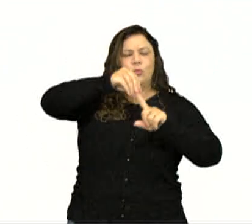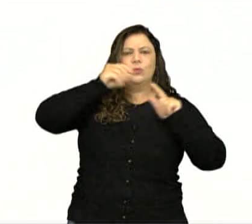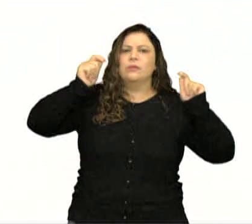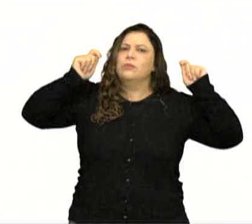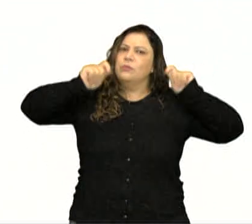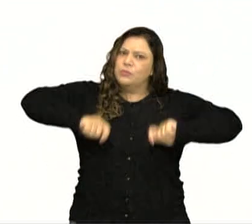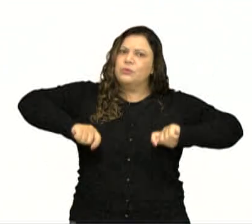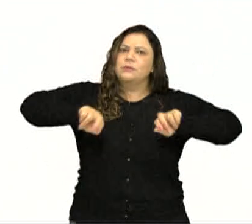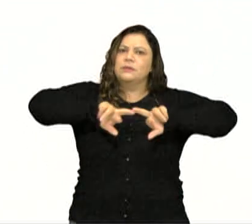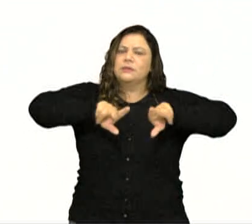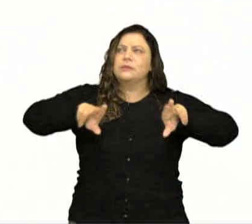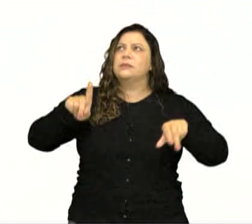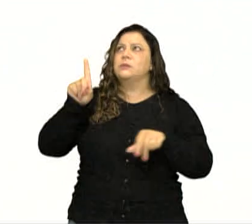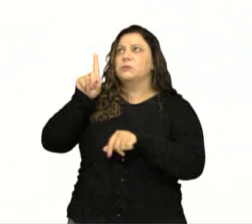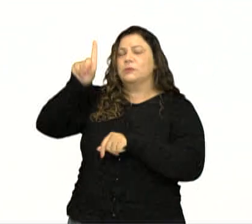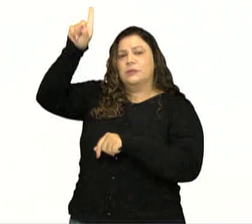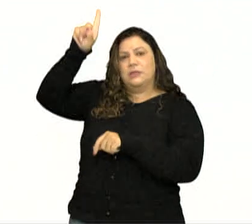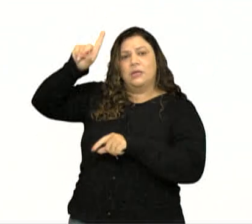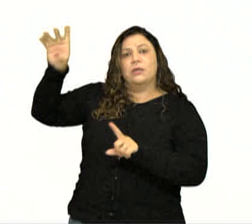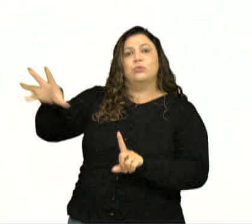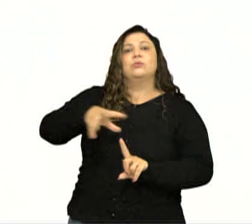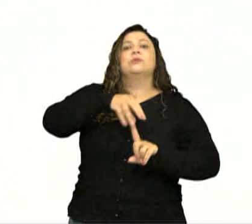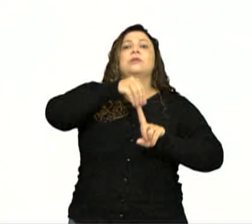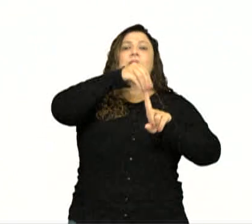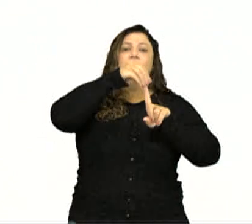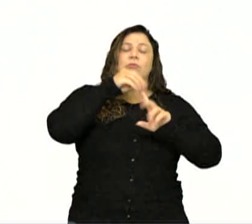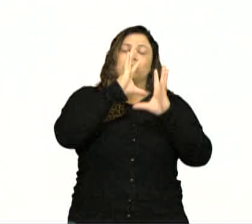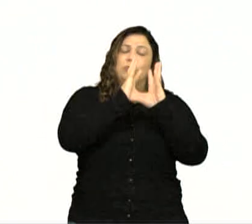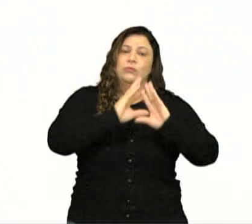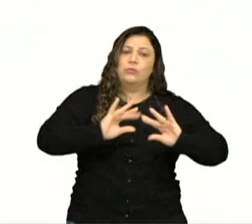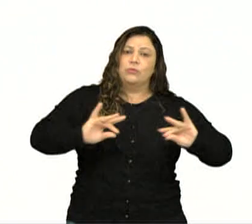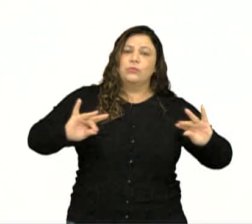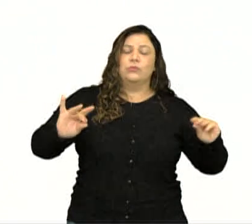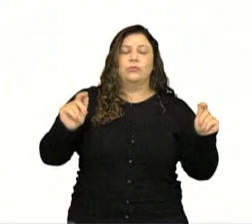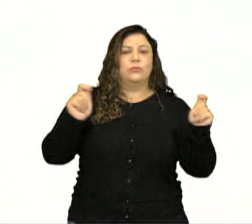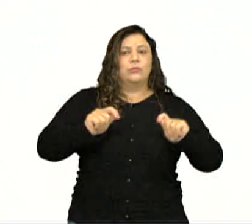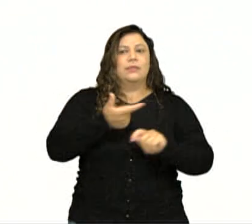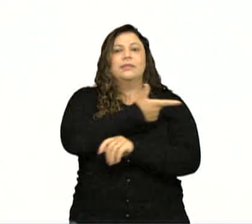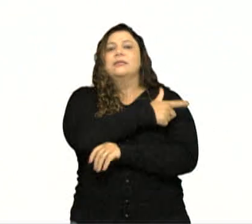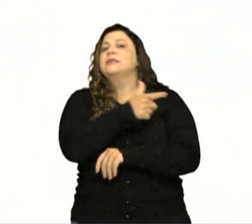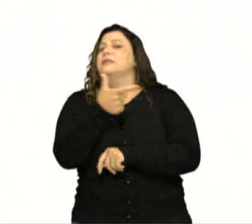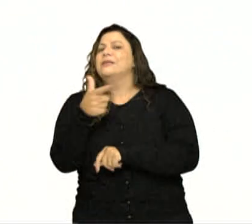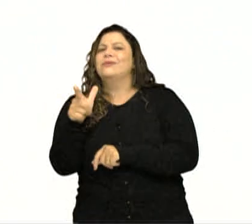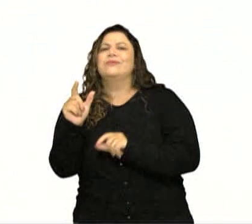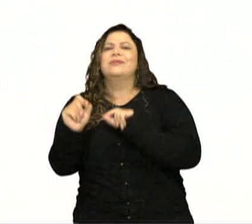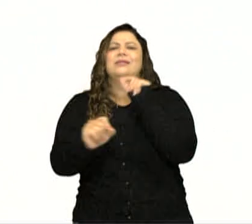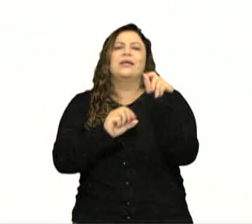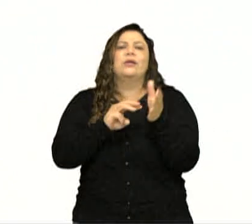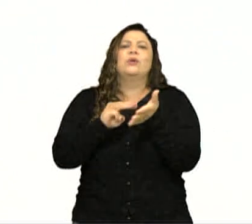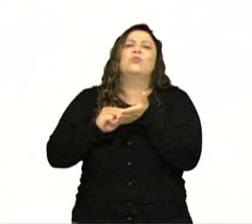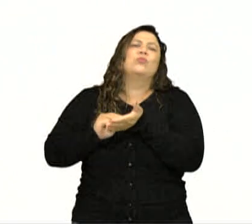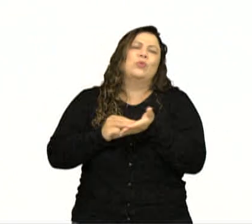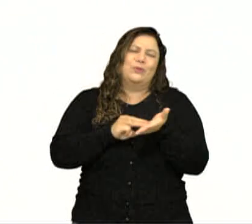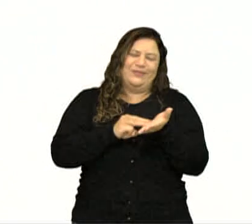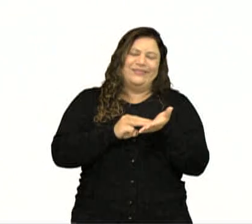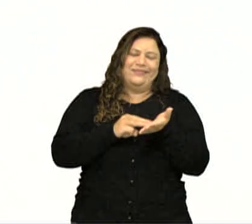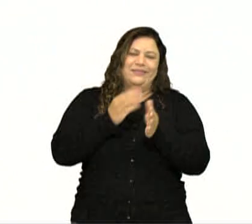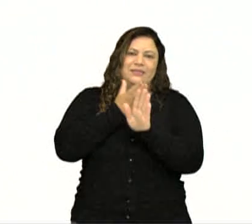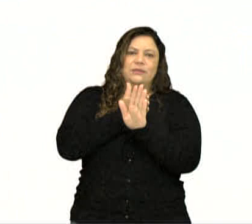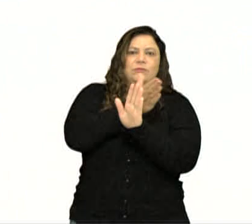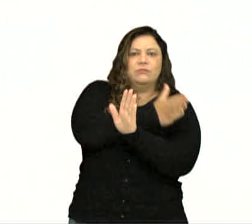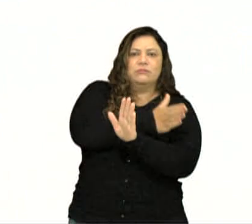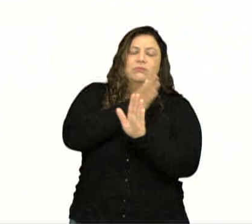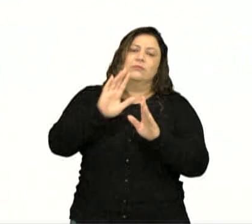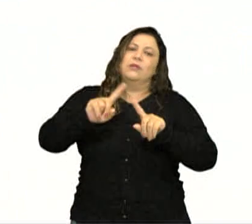possível. Deus é a única substância indeterminada, ele não tem uma causa que o antecede, mas